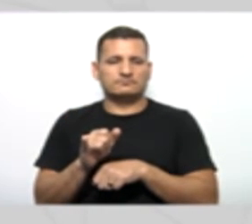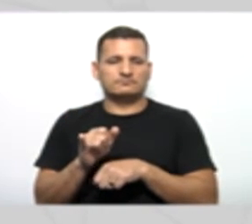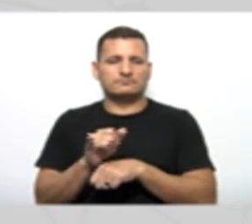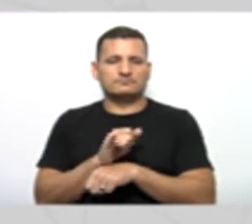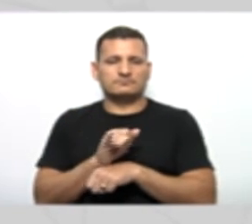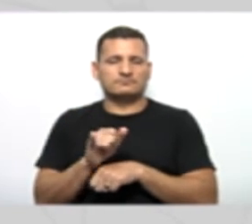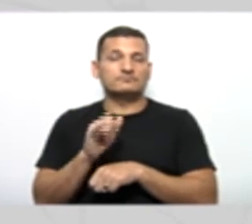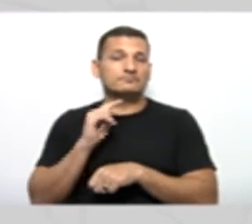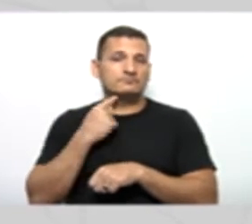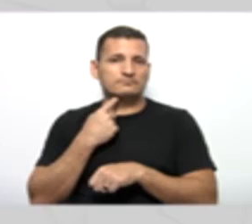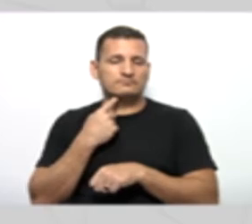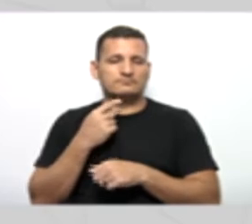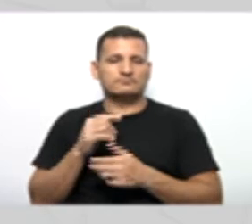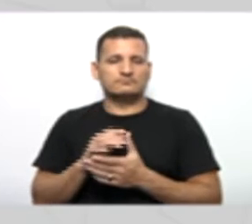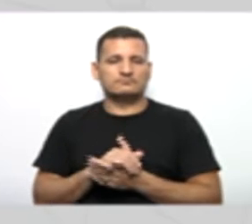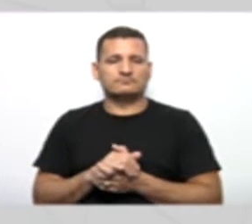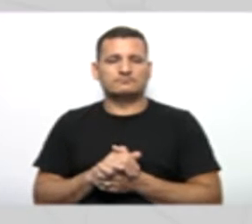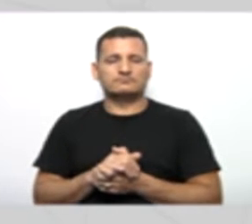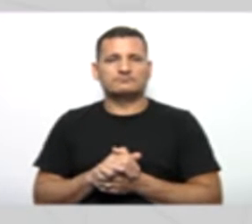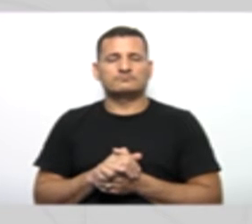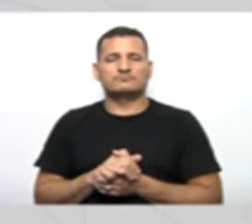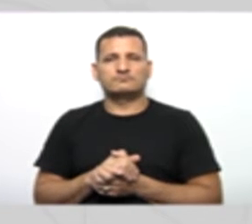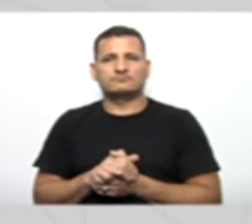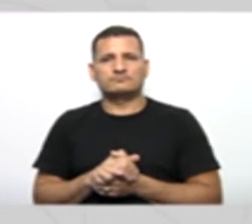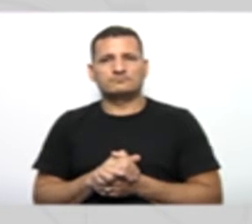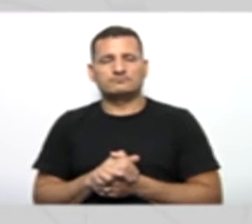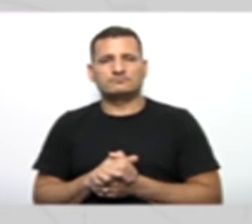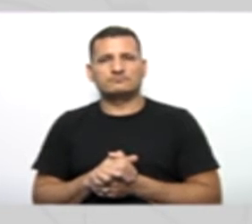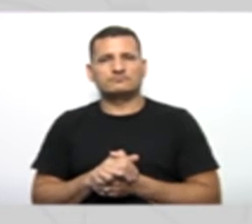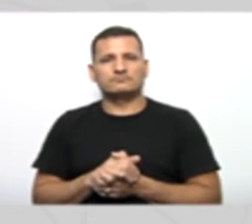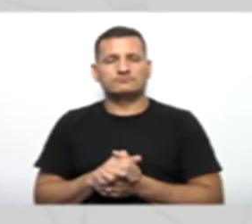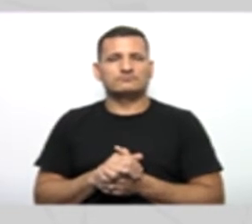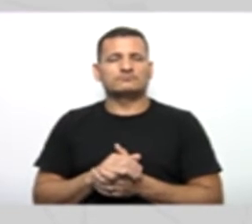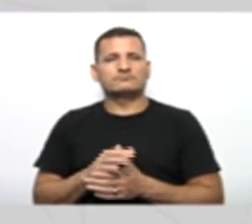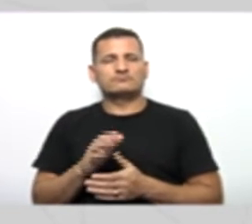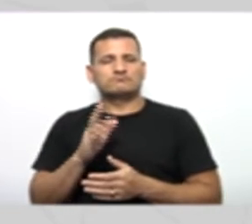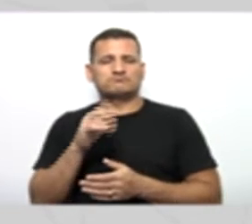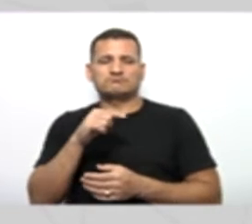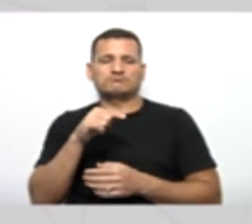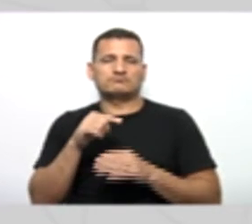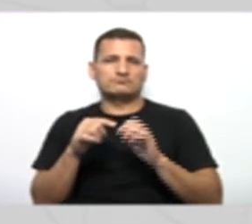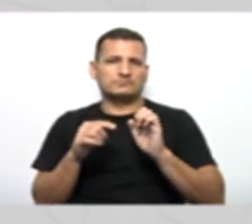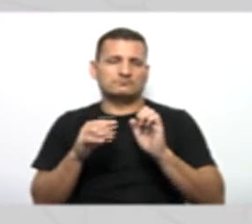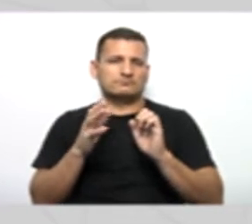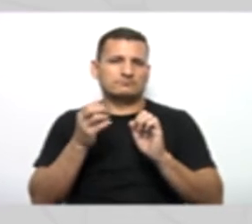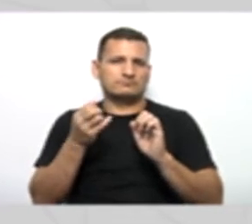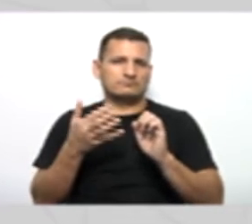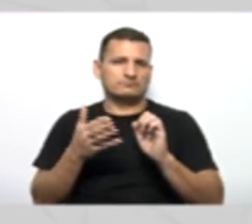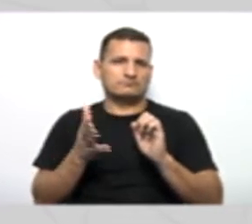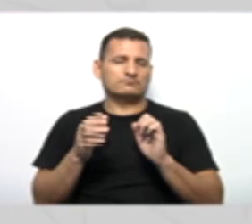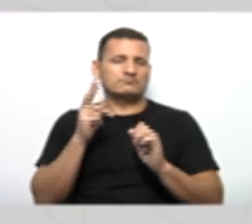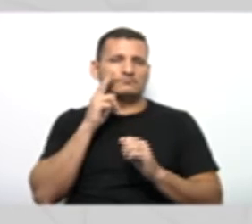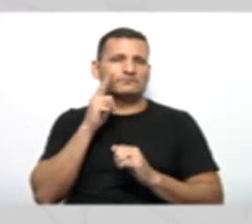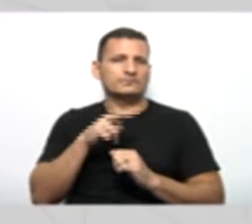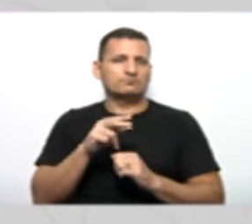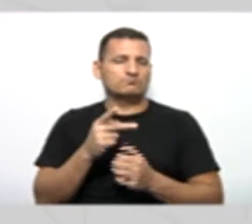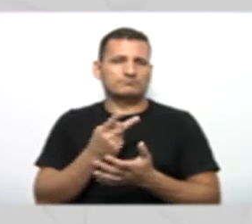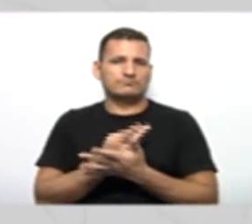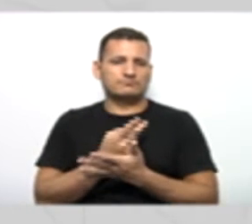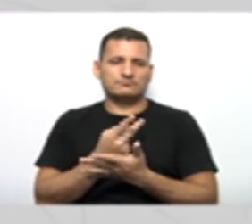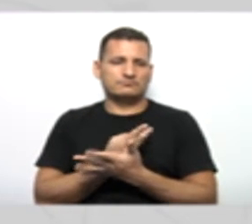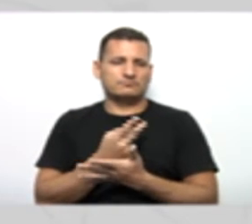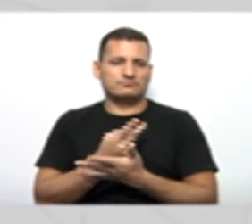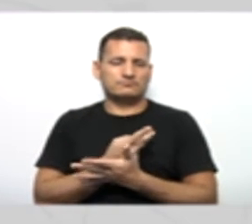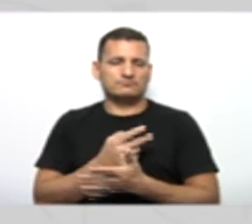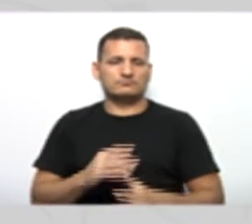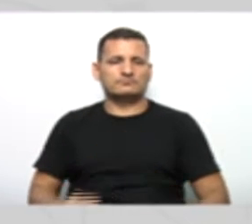da poluição. Nós já tratamos também dessa alternativa e vimos também que ela não está correta.